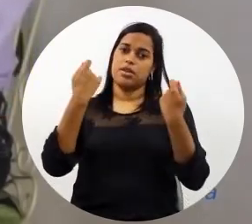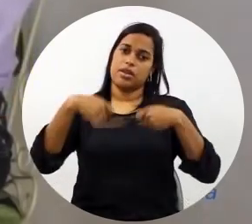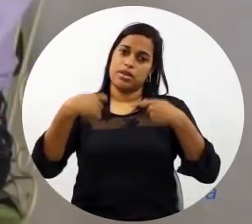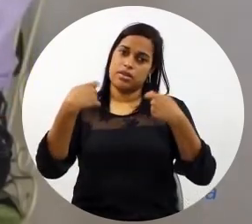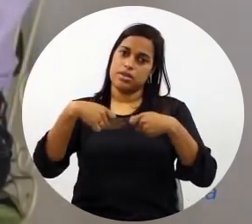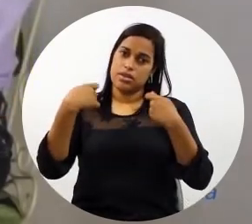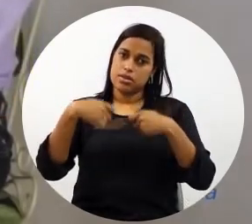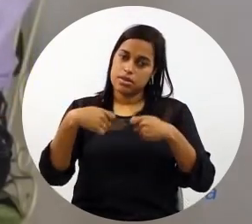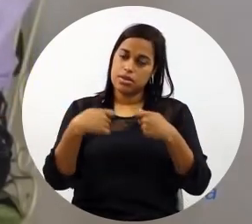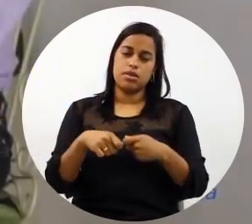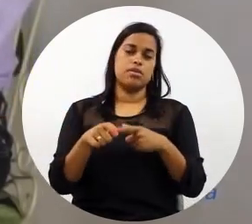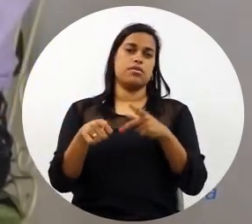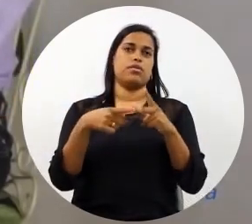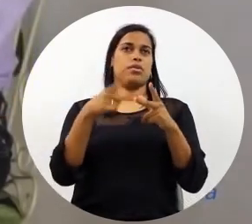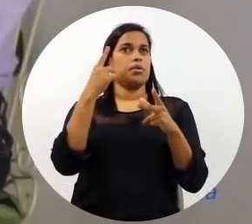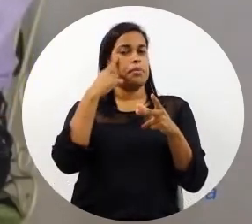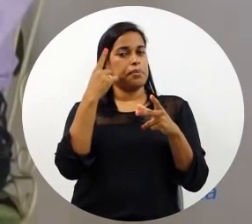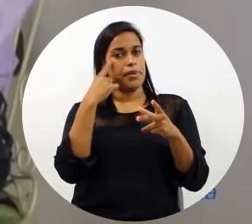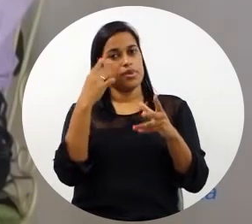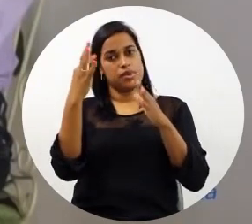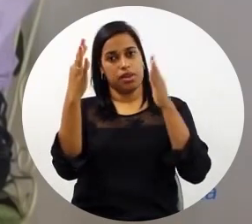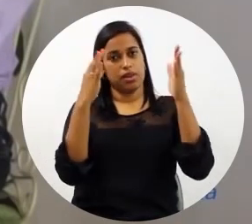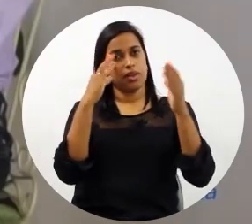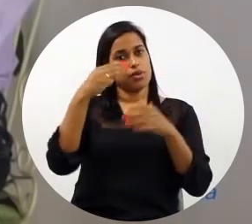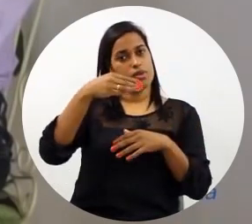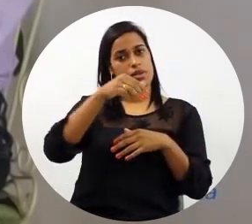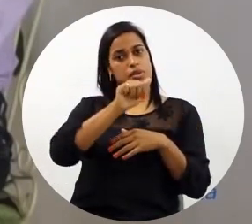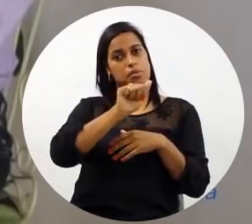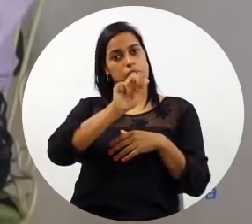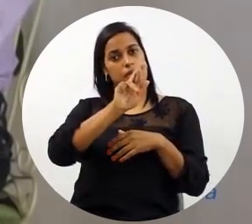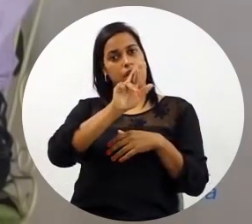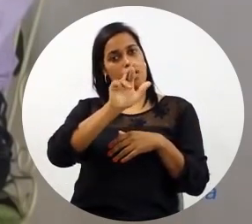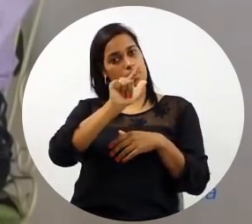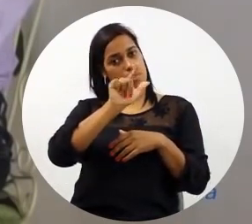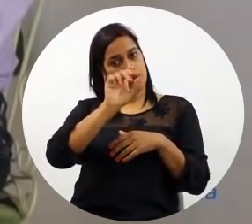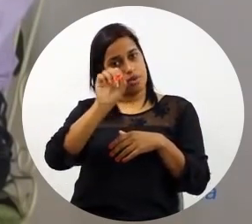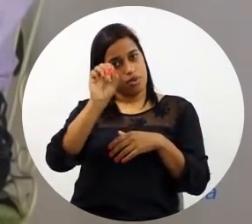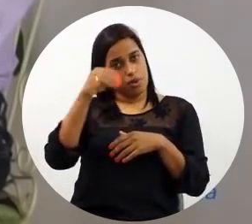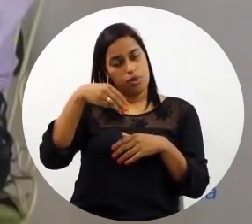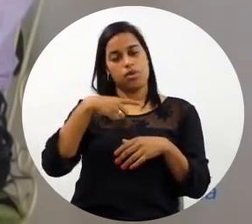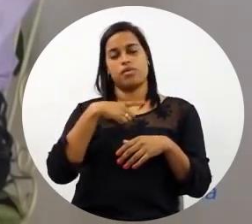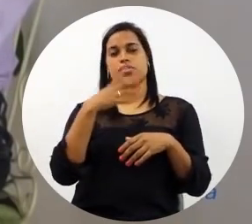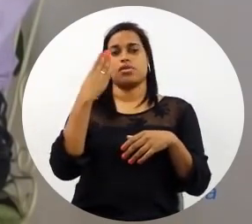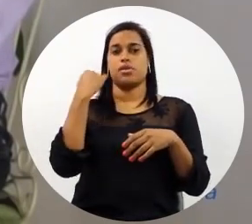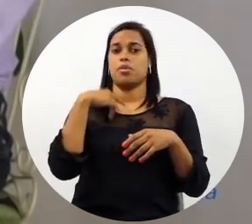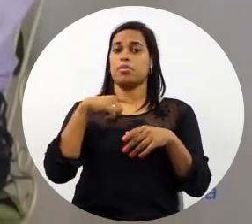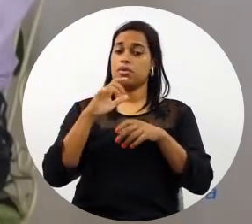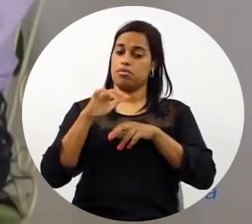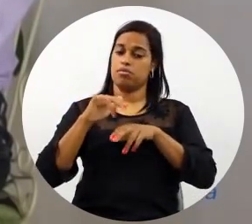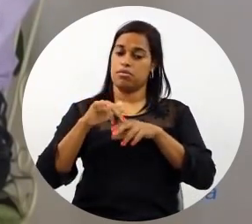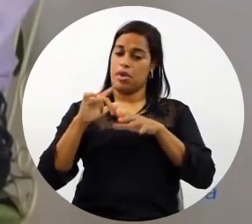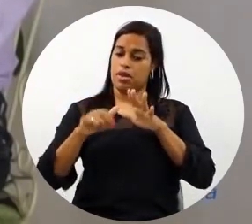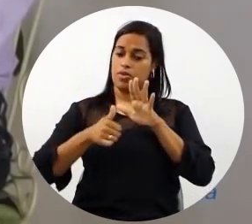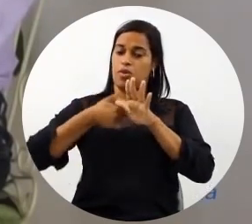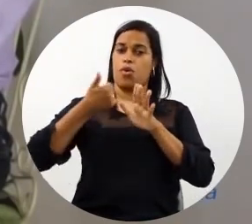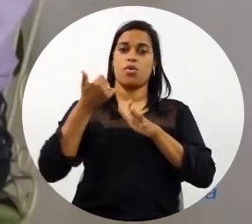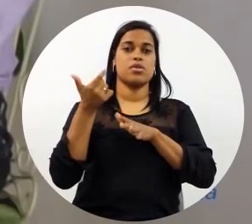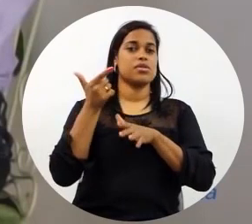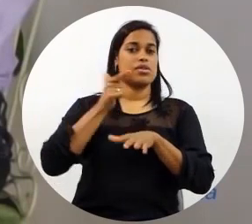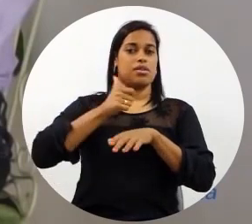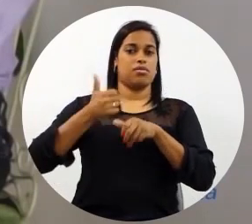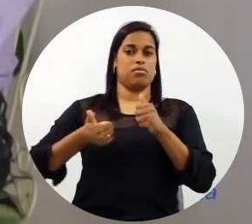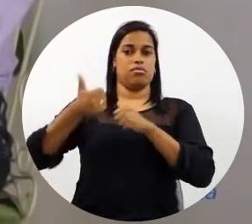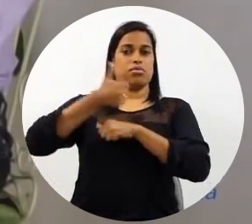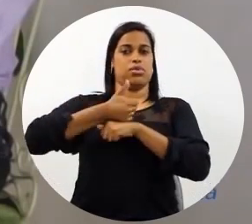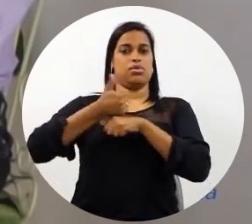necessidades, quando você pensa na teoria de Maslow, você vê que ele escalona como degraus. Primeiro, segundo, terceiro e